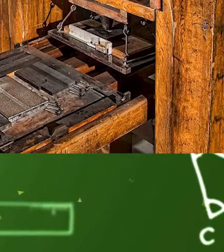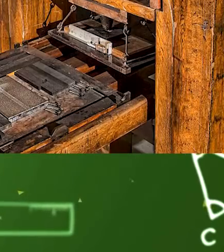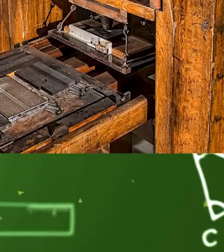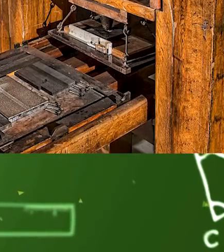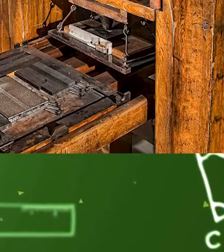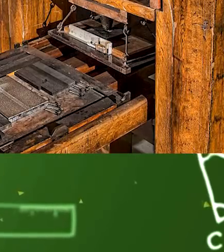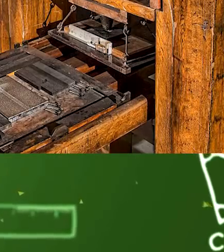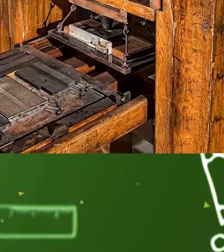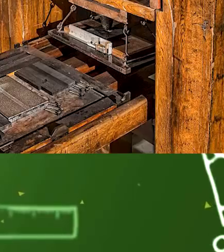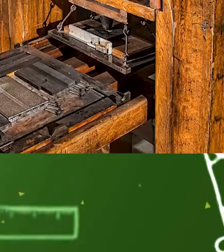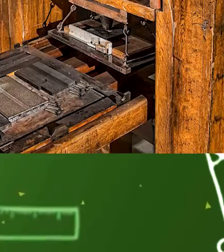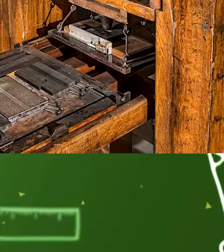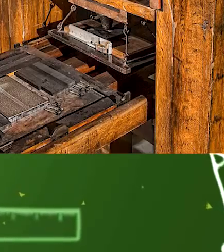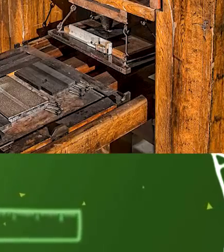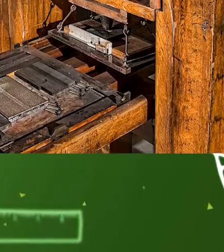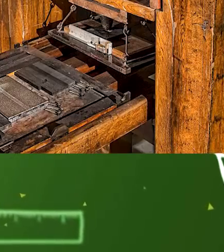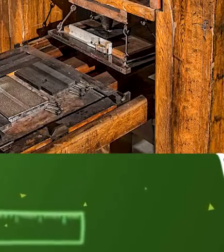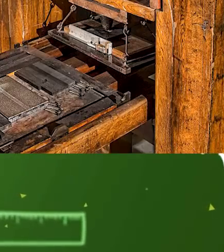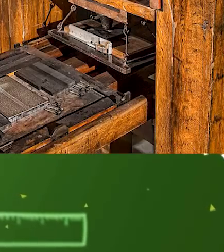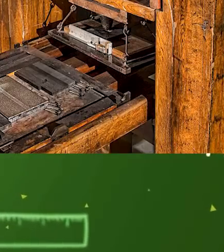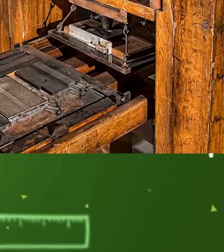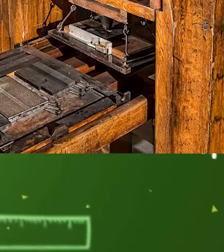A máquina funcionava assim.